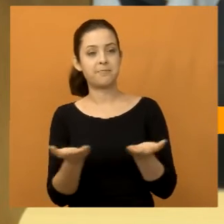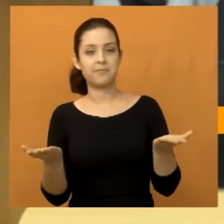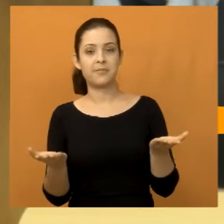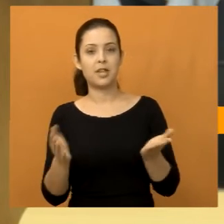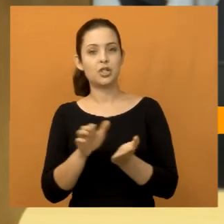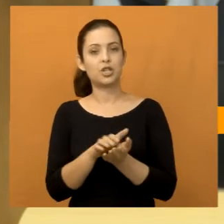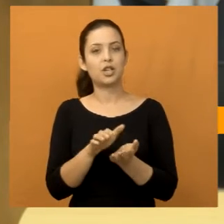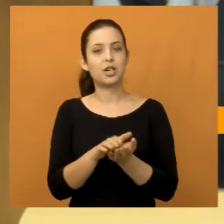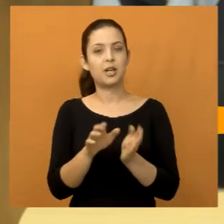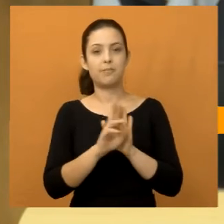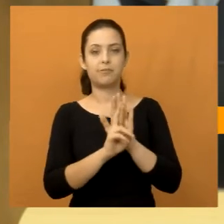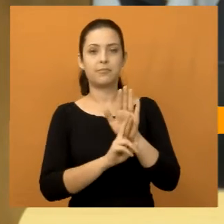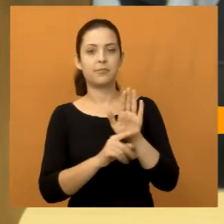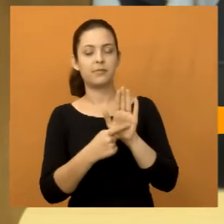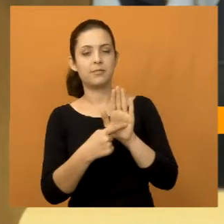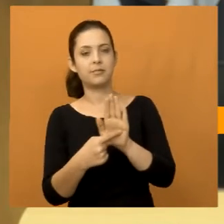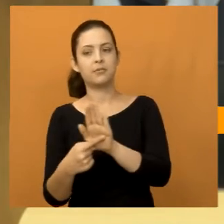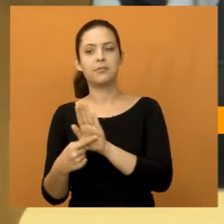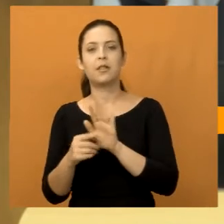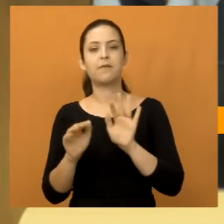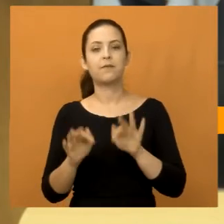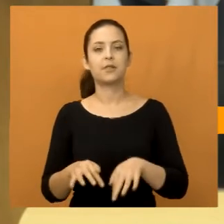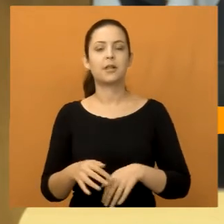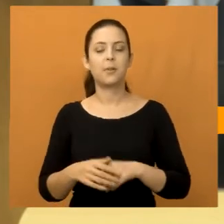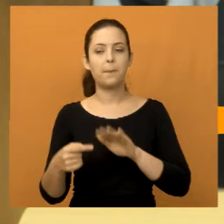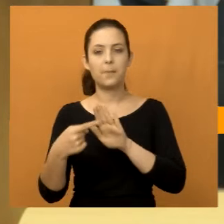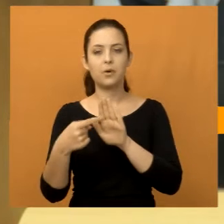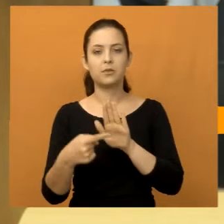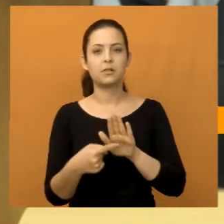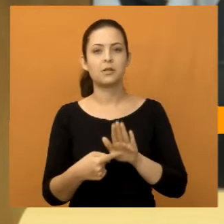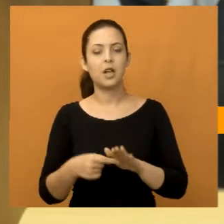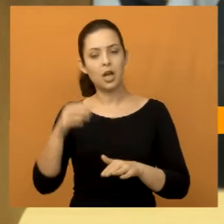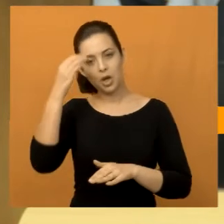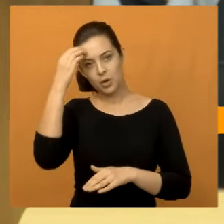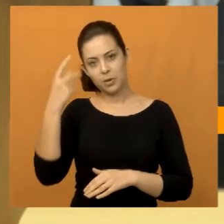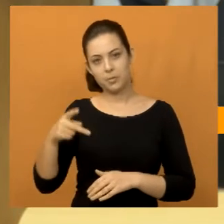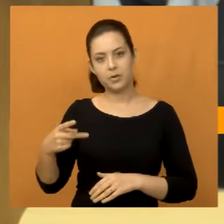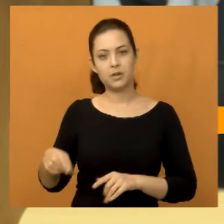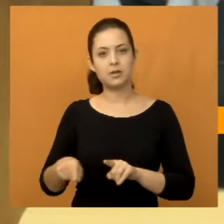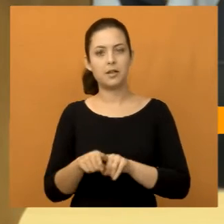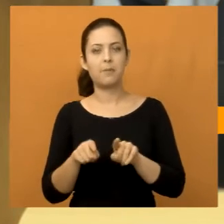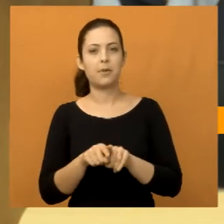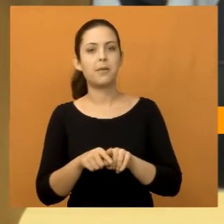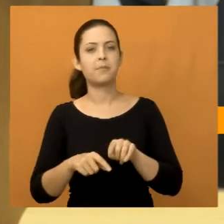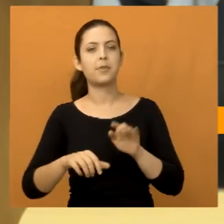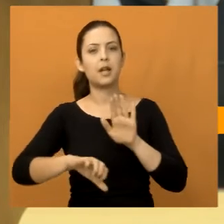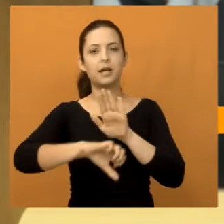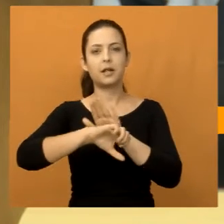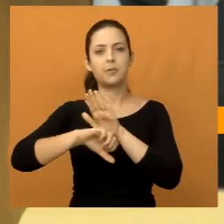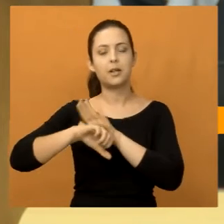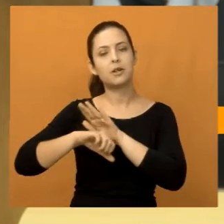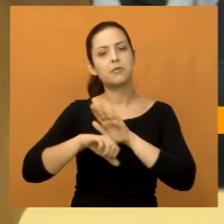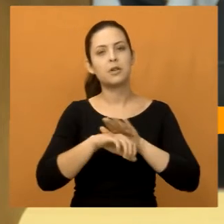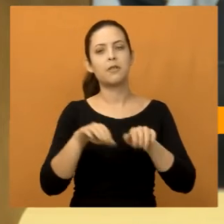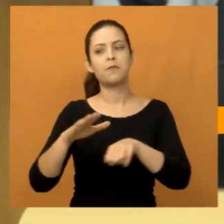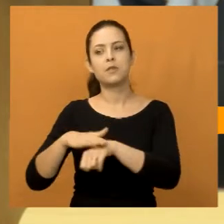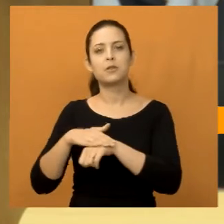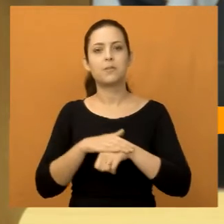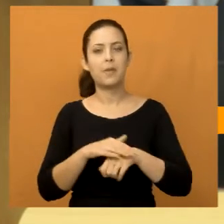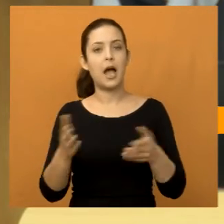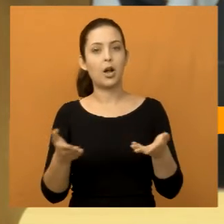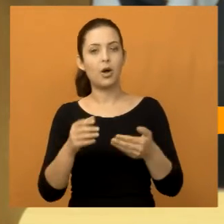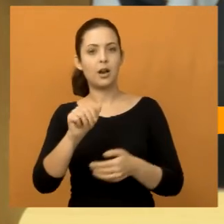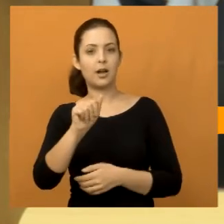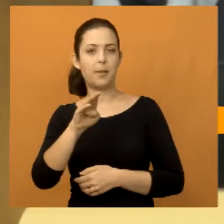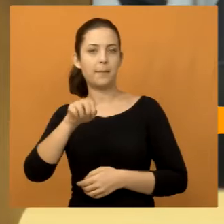de Jacareí um relatório final apontando os culpados e os crimes cometidos. Então, passo agora a palavra para o vereador Abner